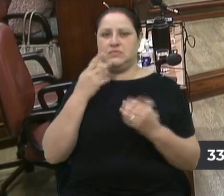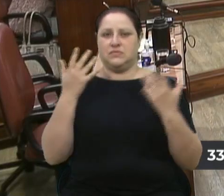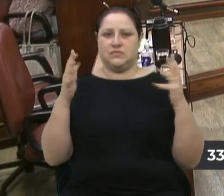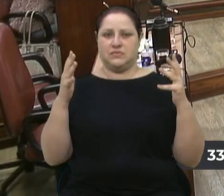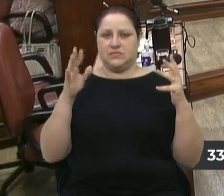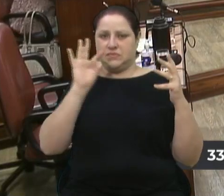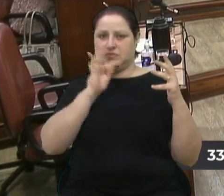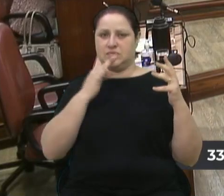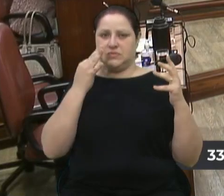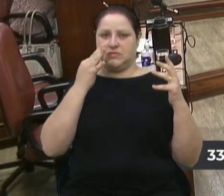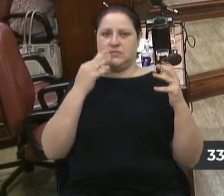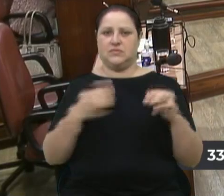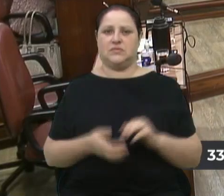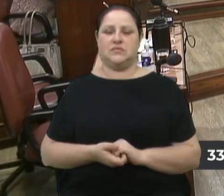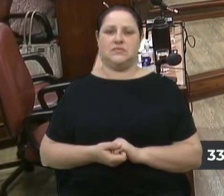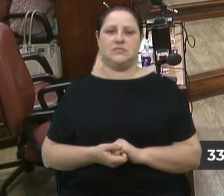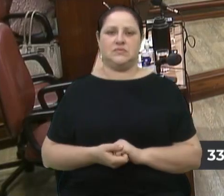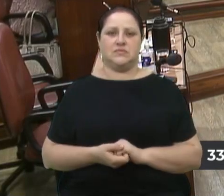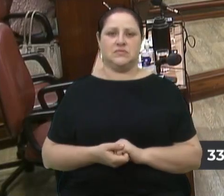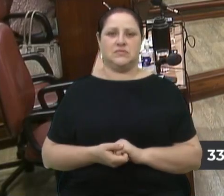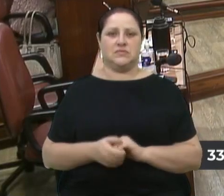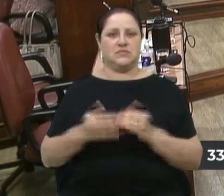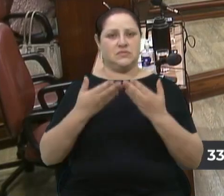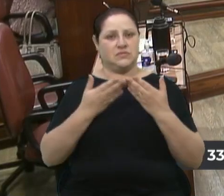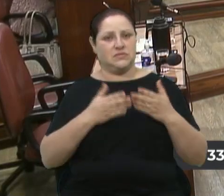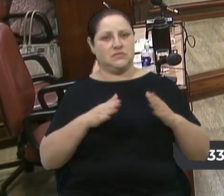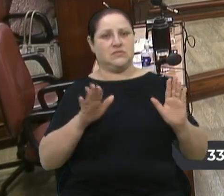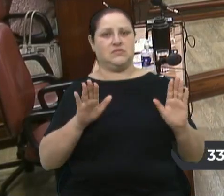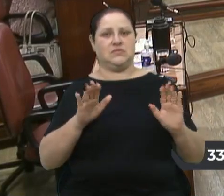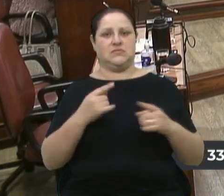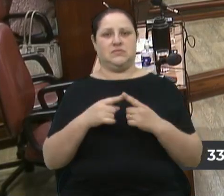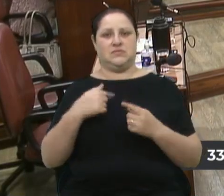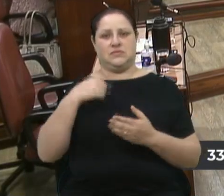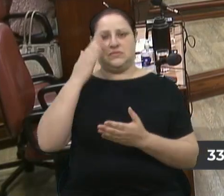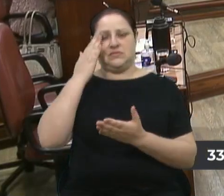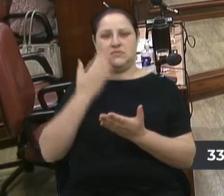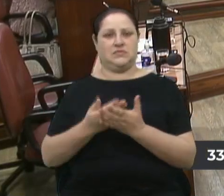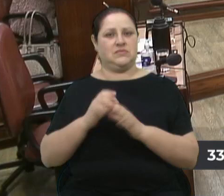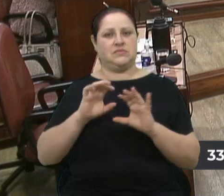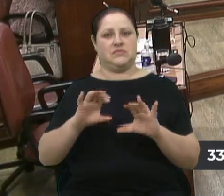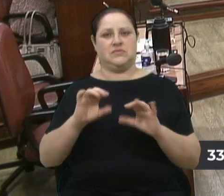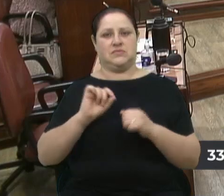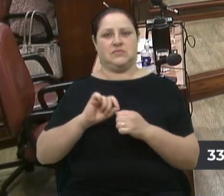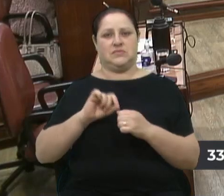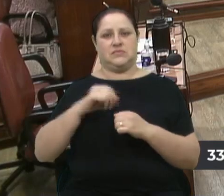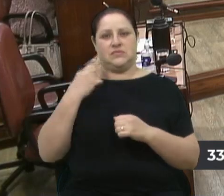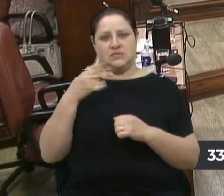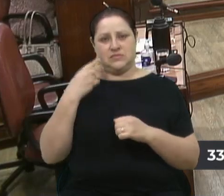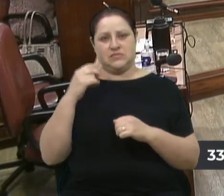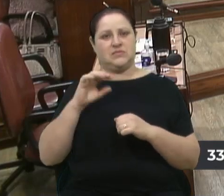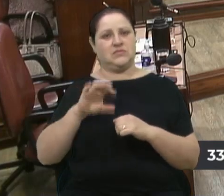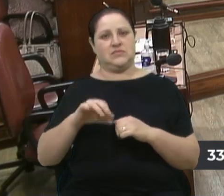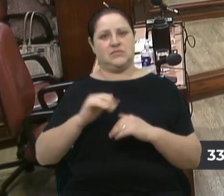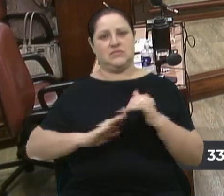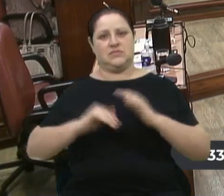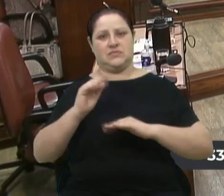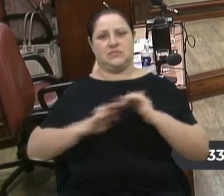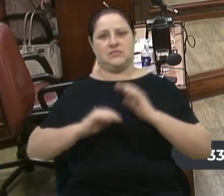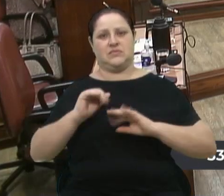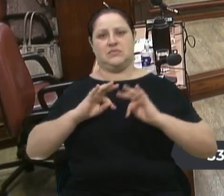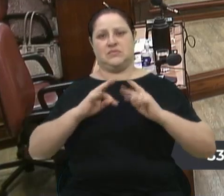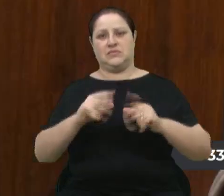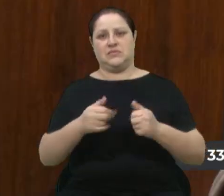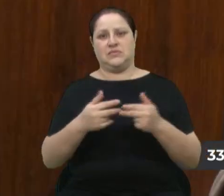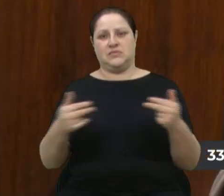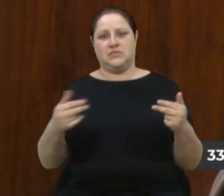vereadora Tatiane Frisso, né, pela abertura, porque eu acredito que é assim que se faz política e é assim que se constrói qualquer coisa na